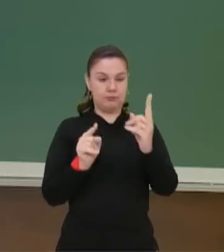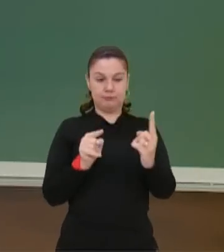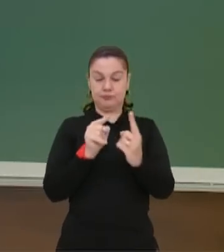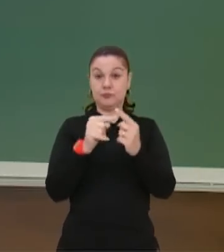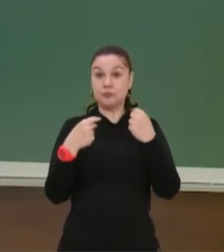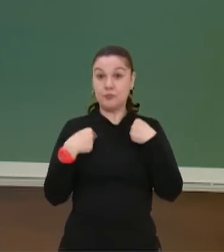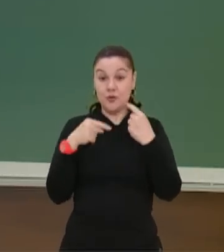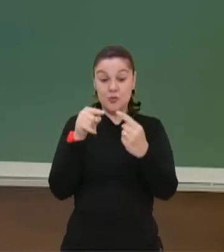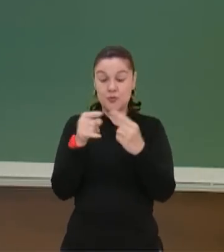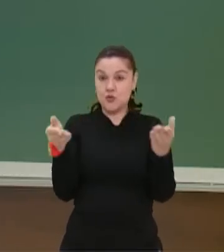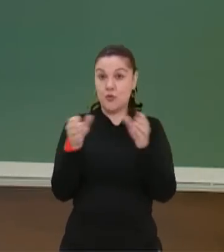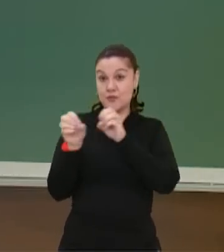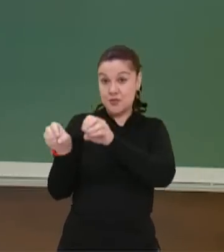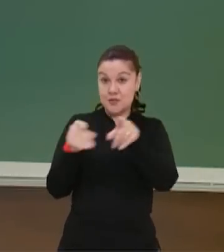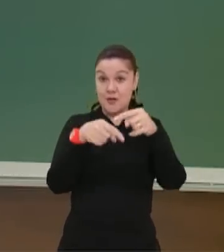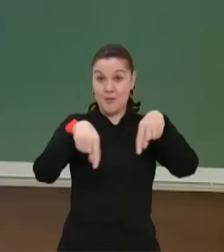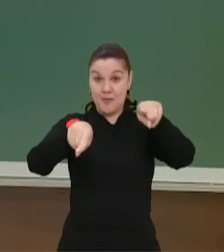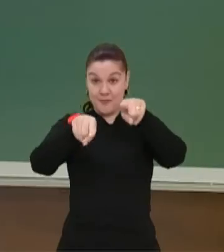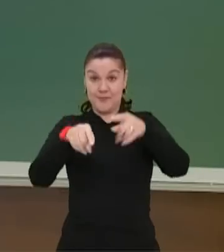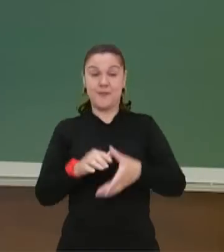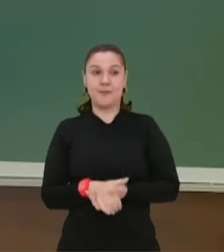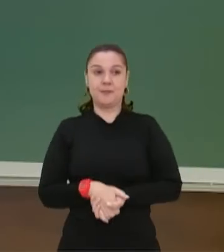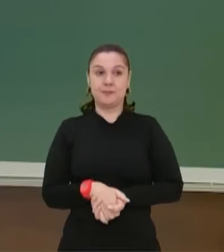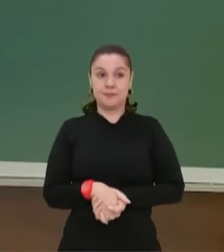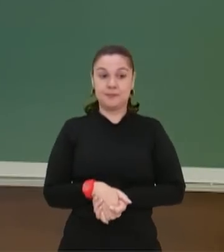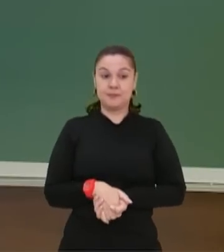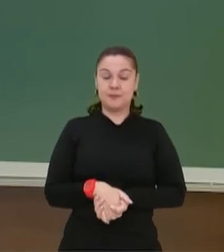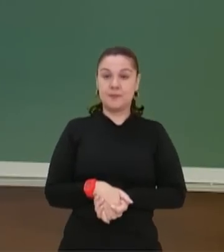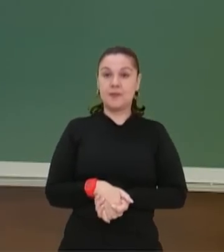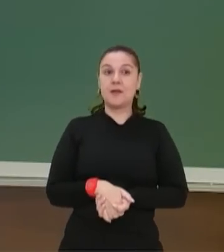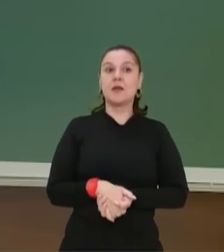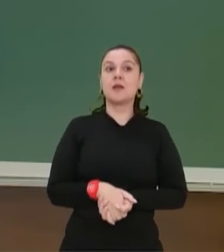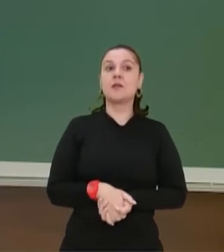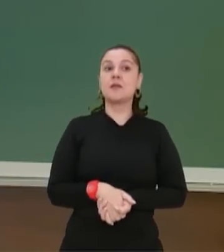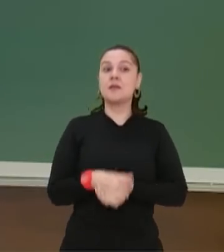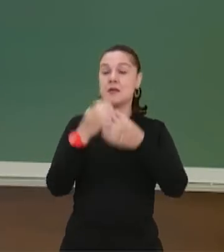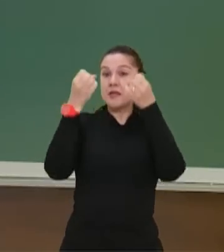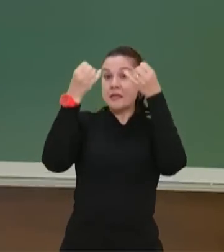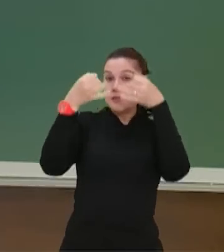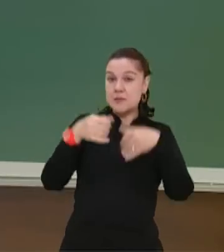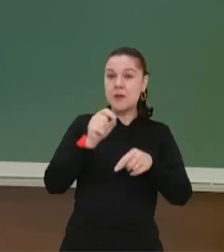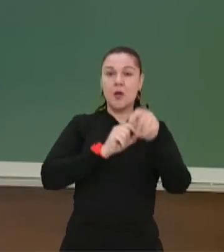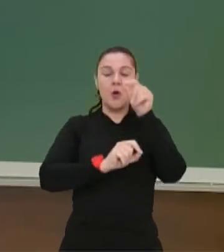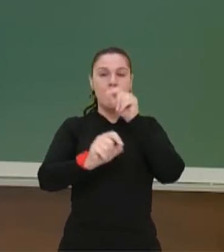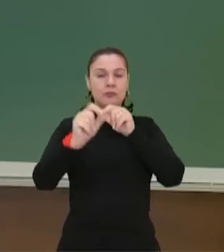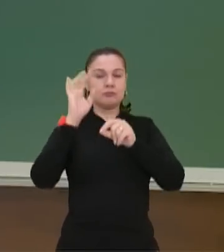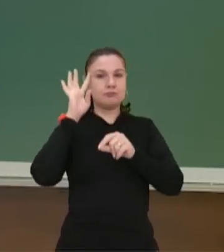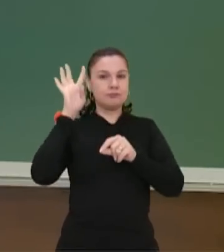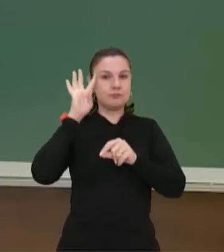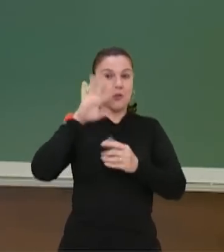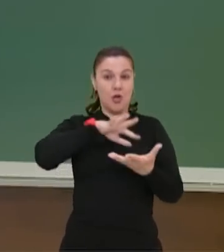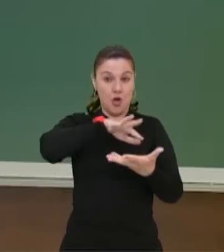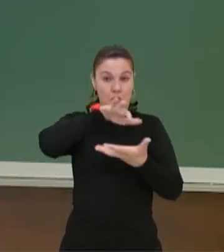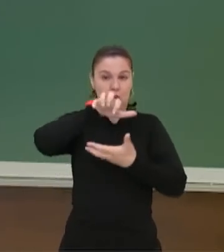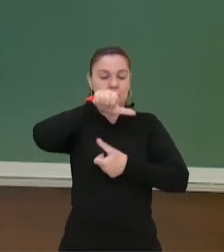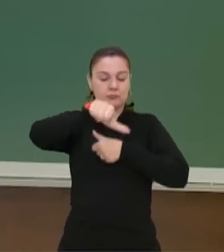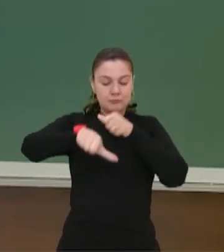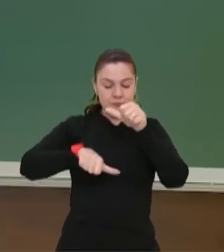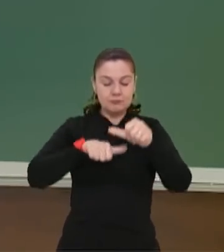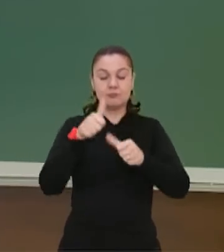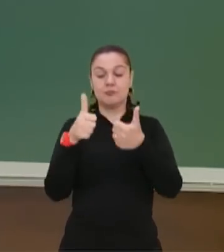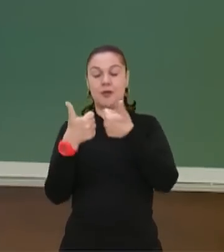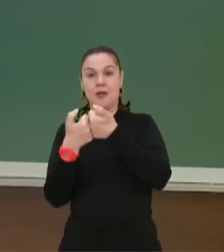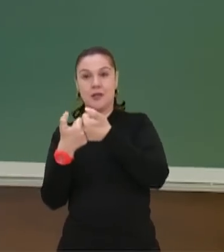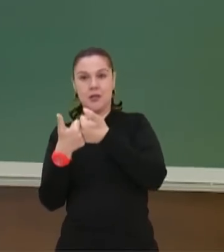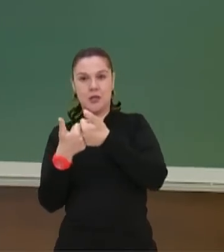meu objetivo aqui é mostrar para vocês, dialogar com vocês e refletirmos que o nosso planeta passou por transformações químicas e